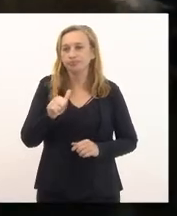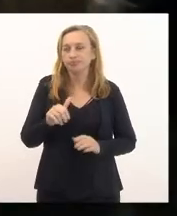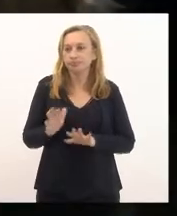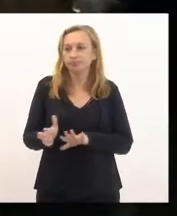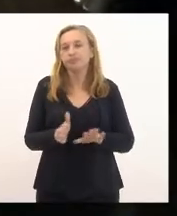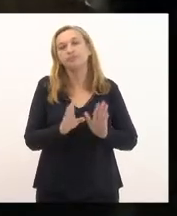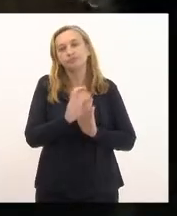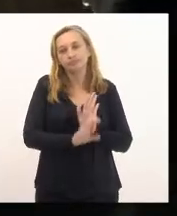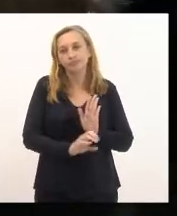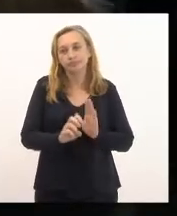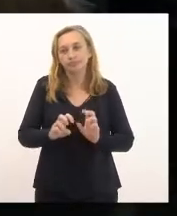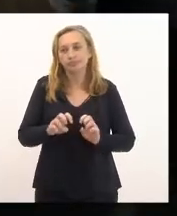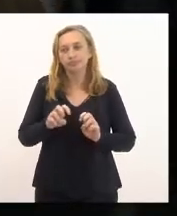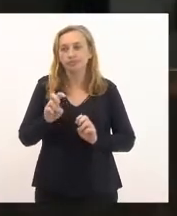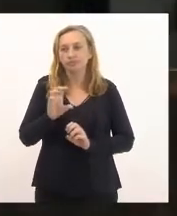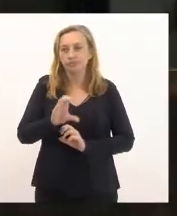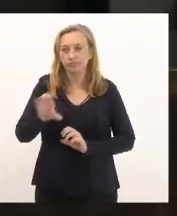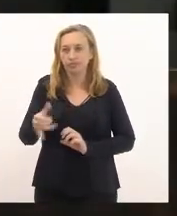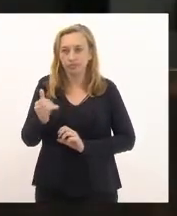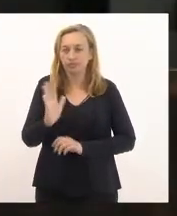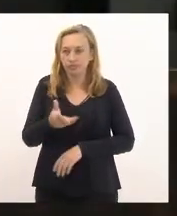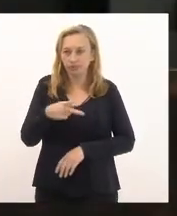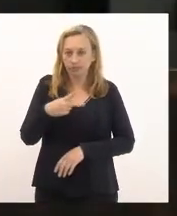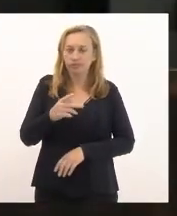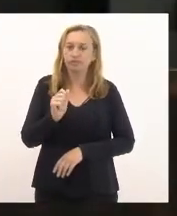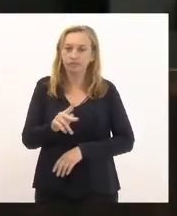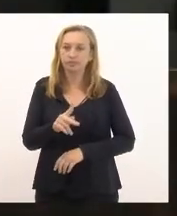do CCJ já foram emitidas, ok.